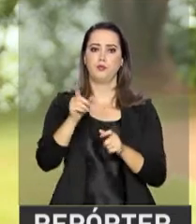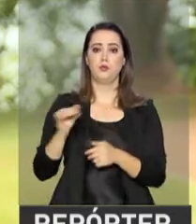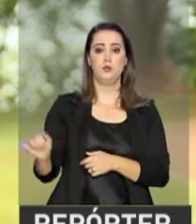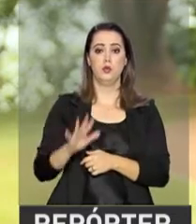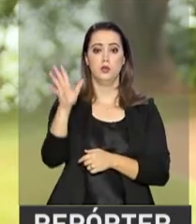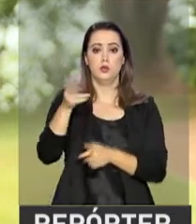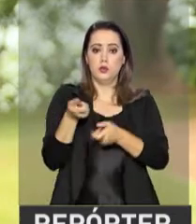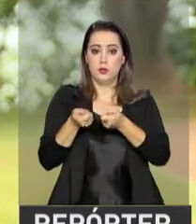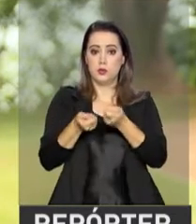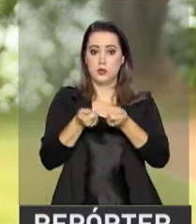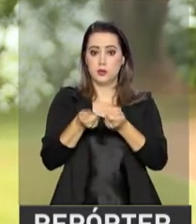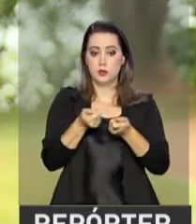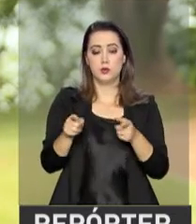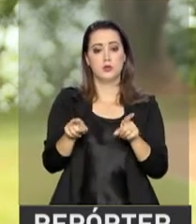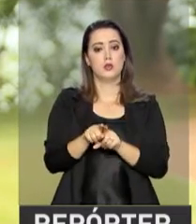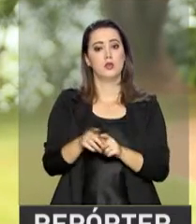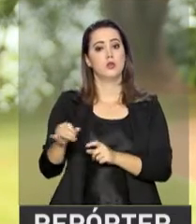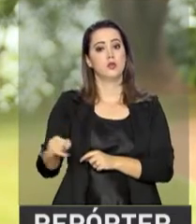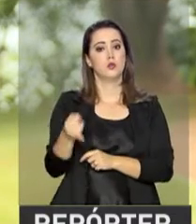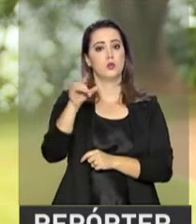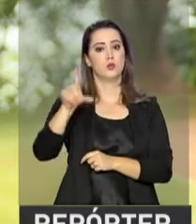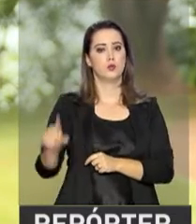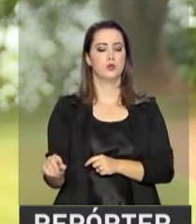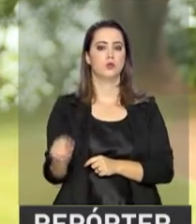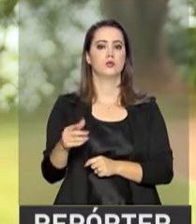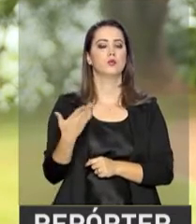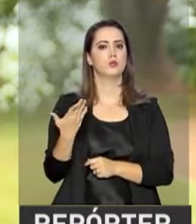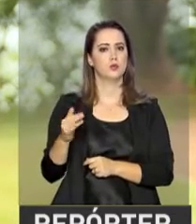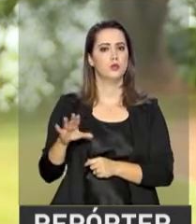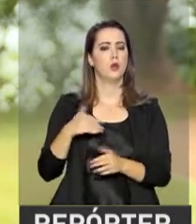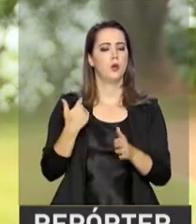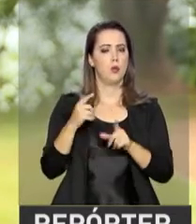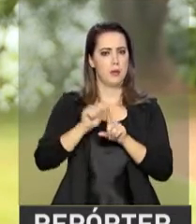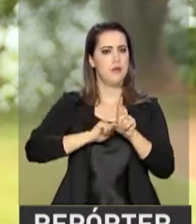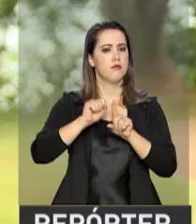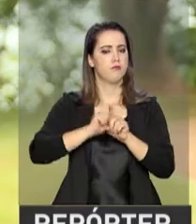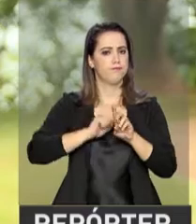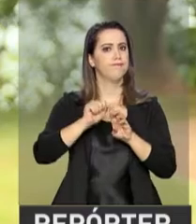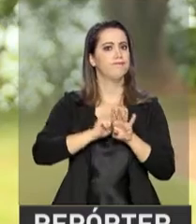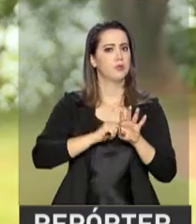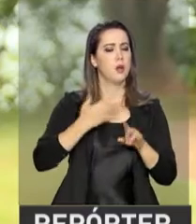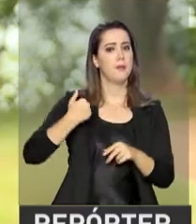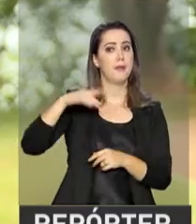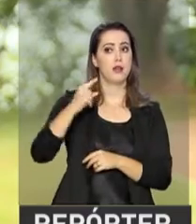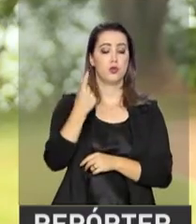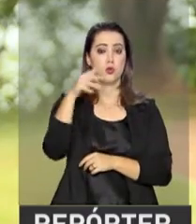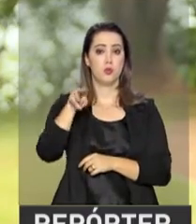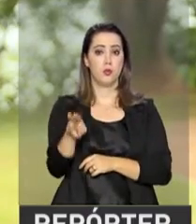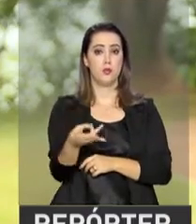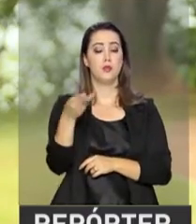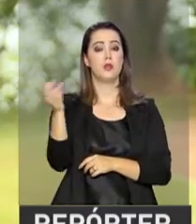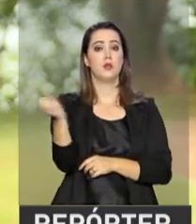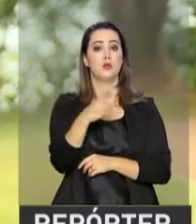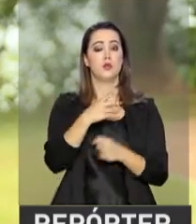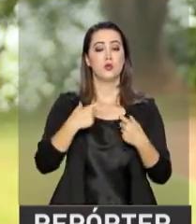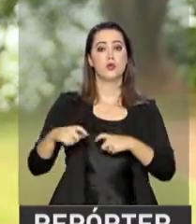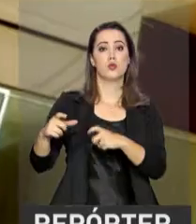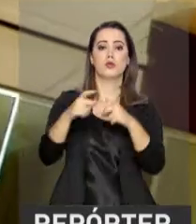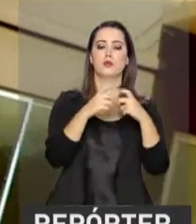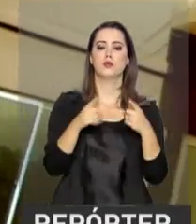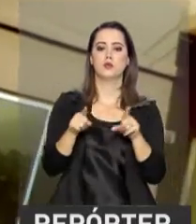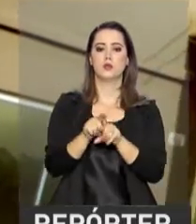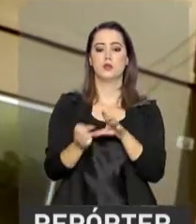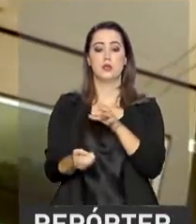inflação foi controlada e os juros caiu nos últimos meses mais de um milhão de novos postos de trabalho